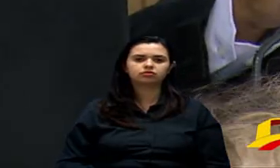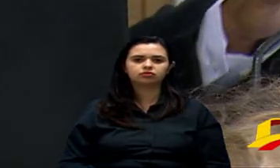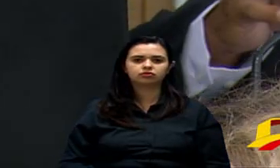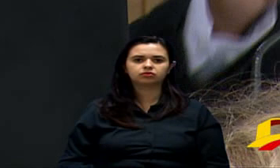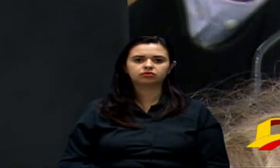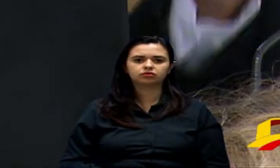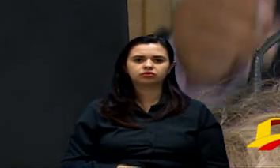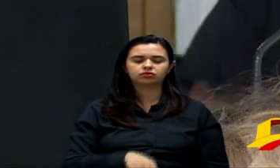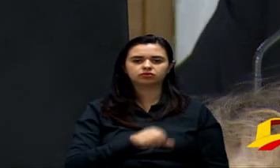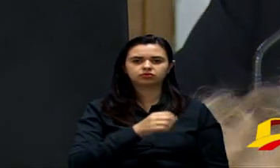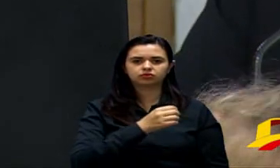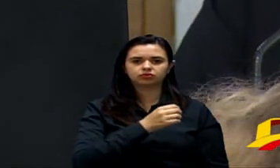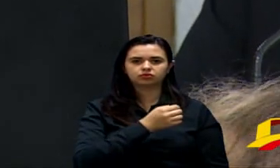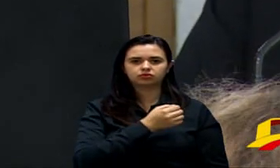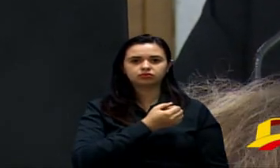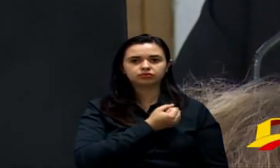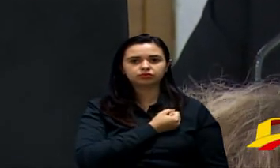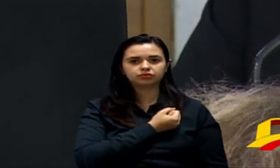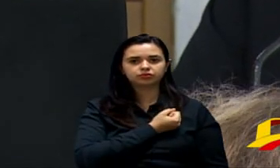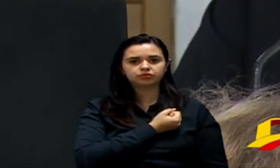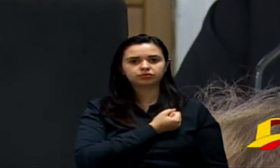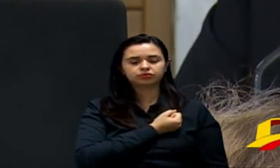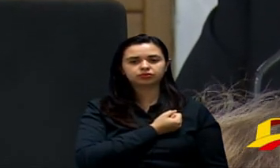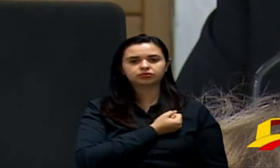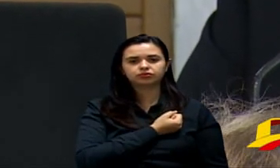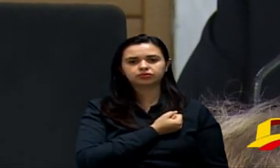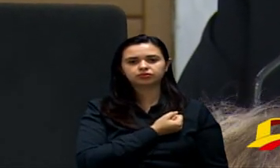meio do...